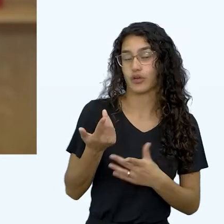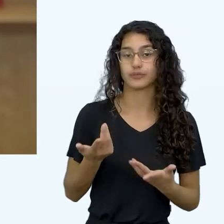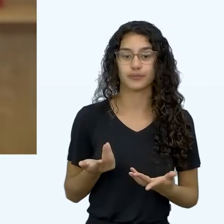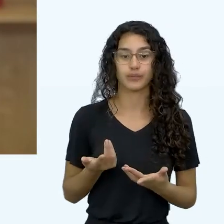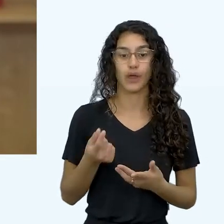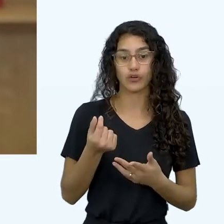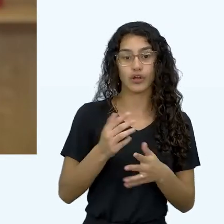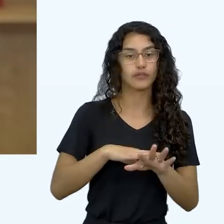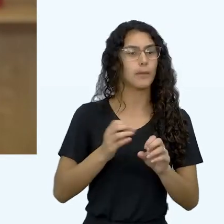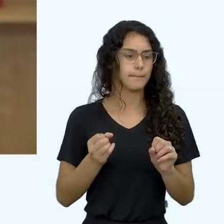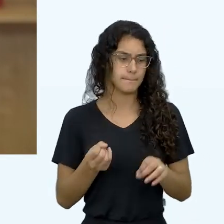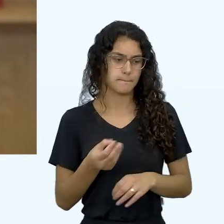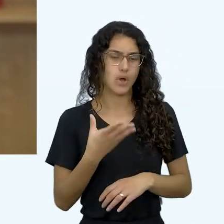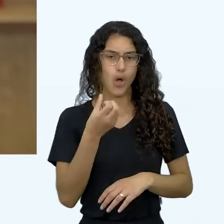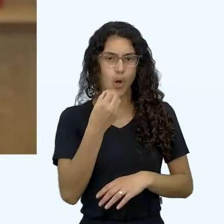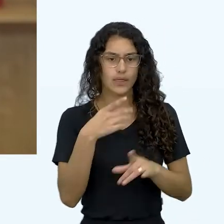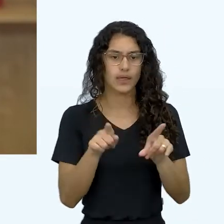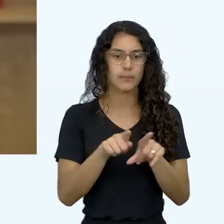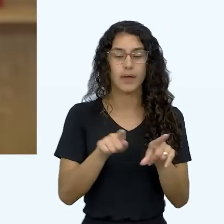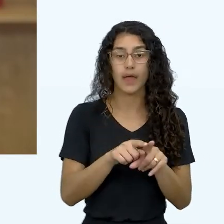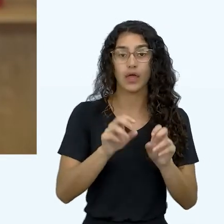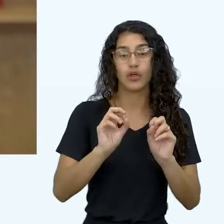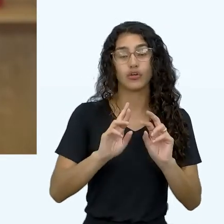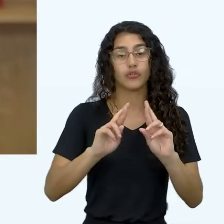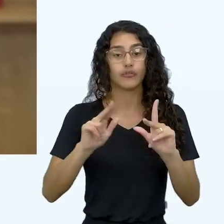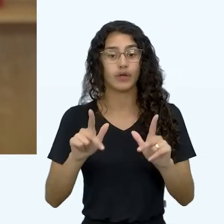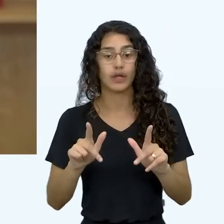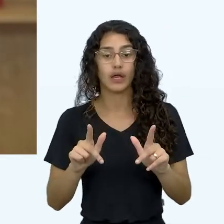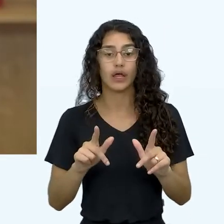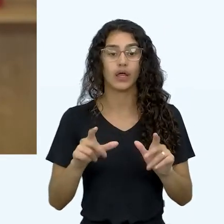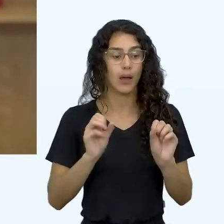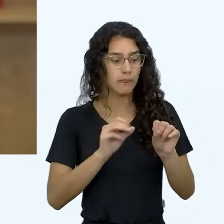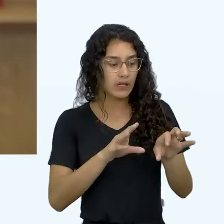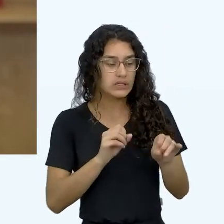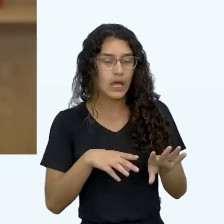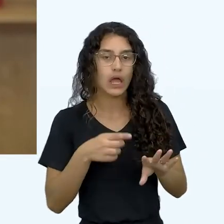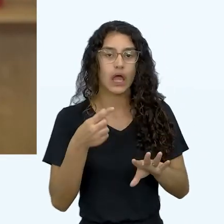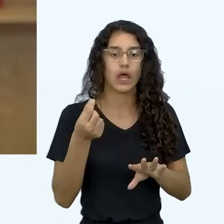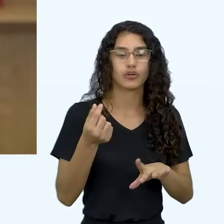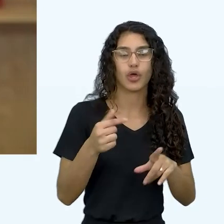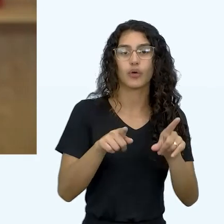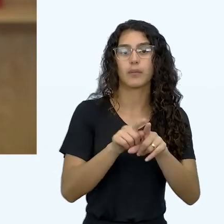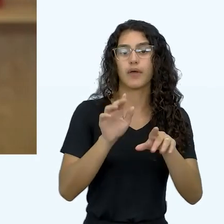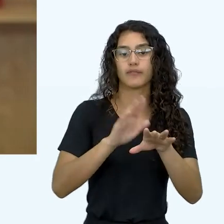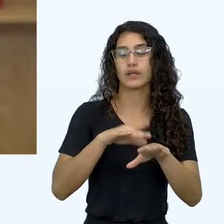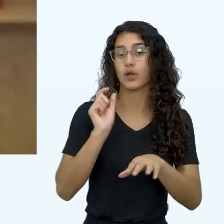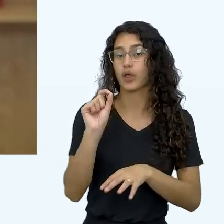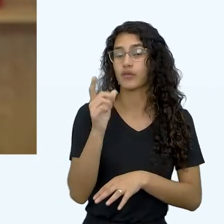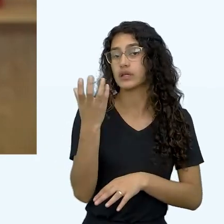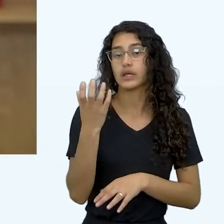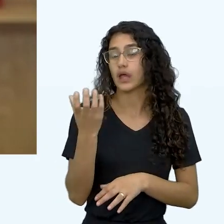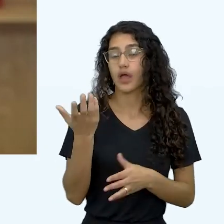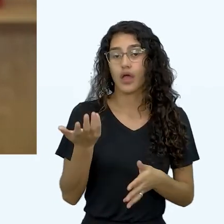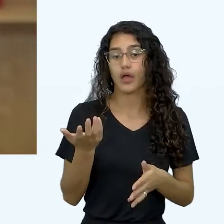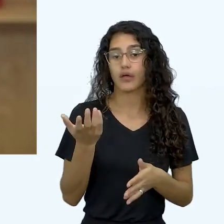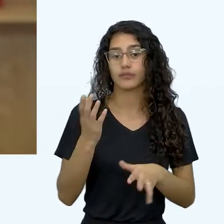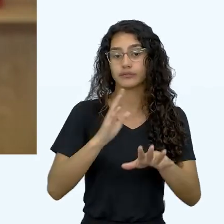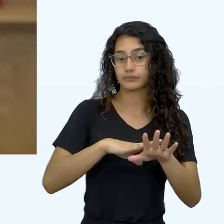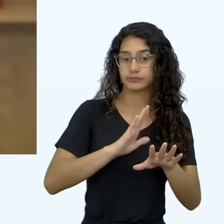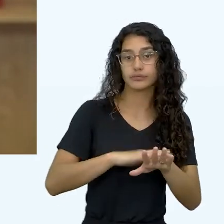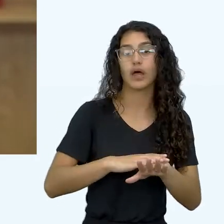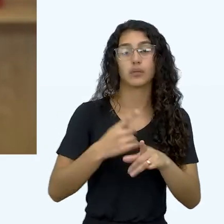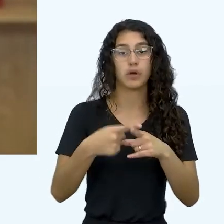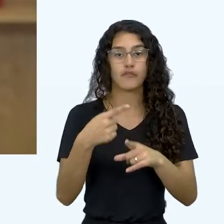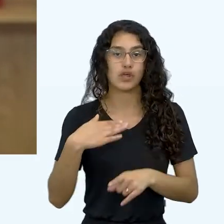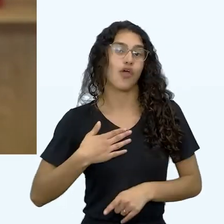te permite fazer coisas boas. O dinheiro te permite doar, o dinheiro te permite ensinar, o dinheiro te permite fazer o que você faz